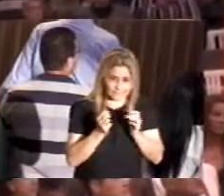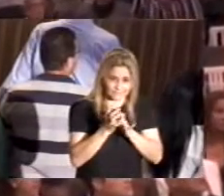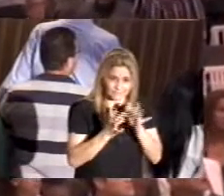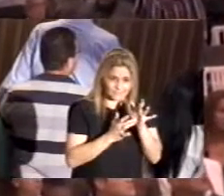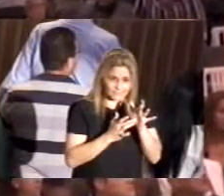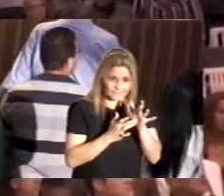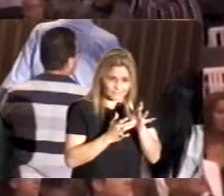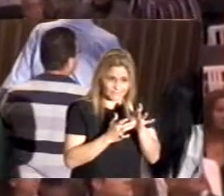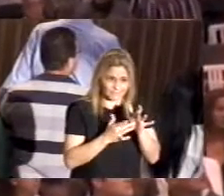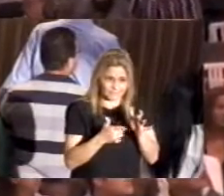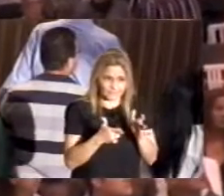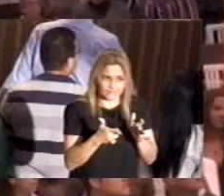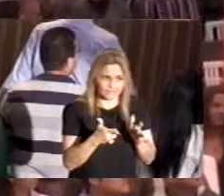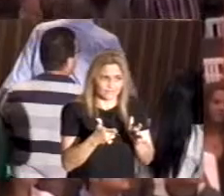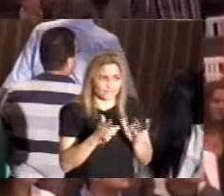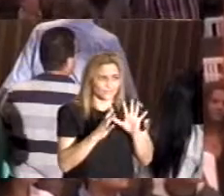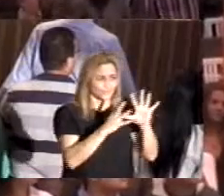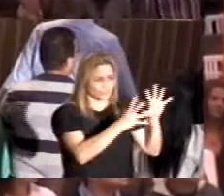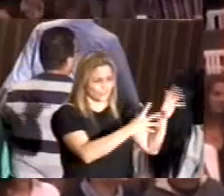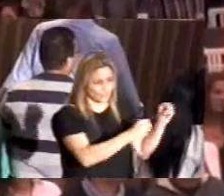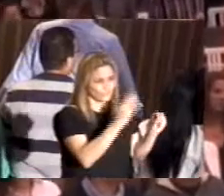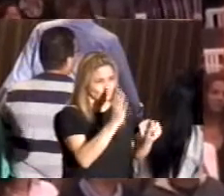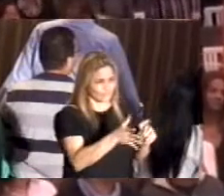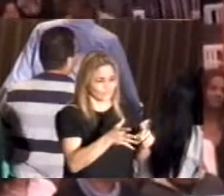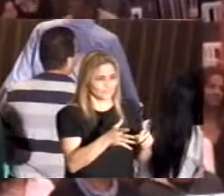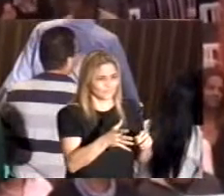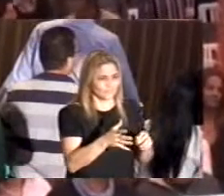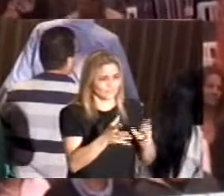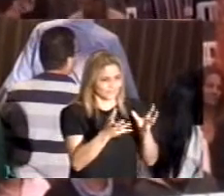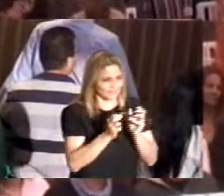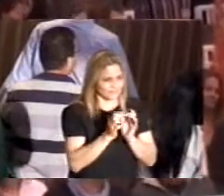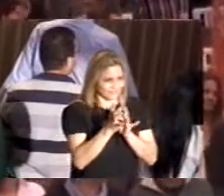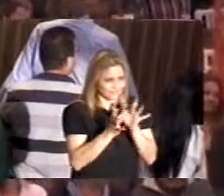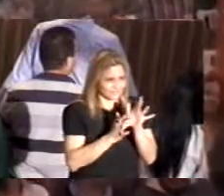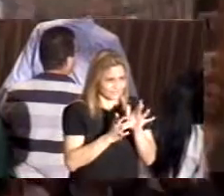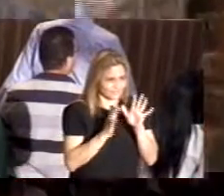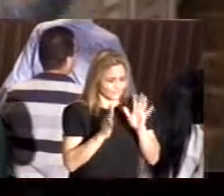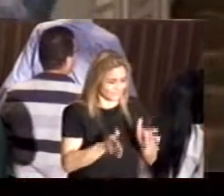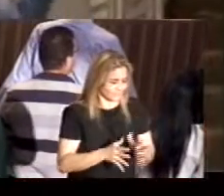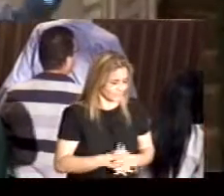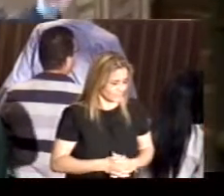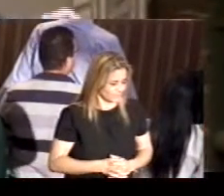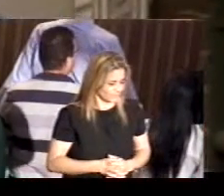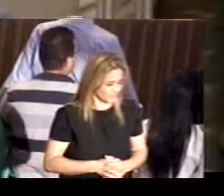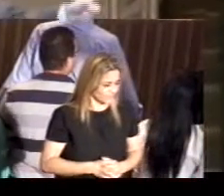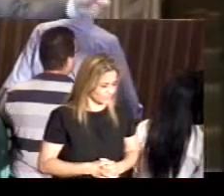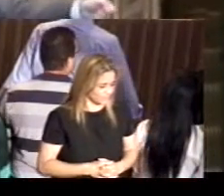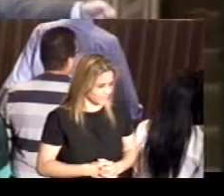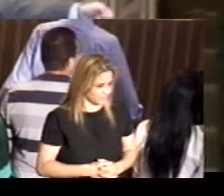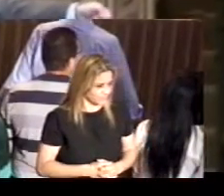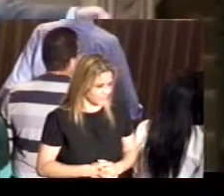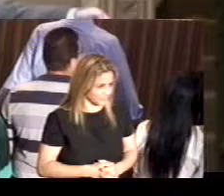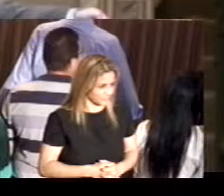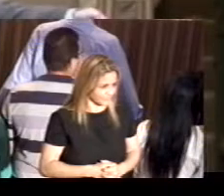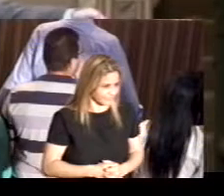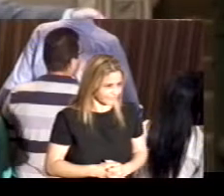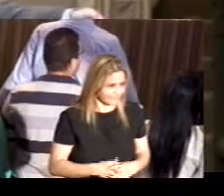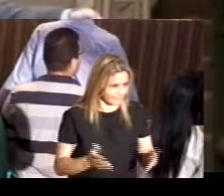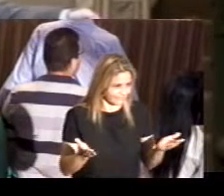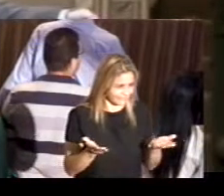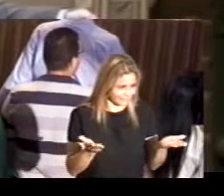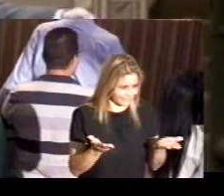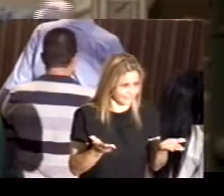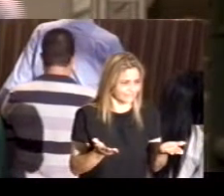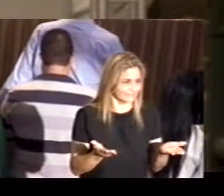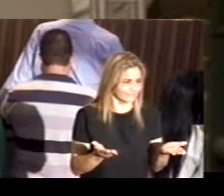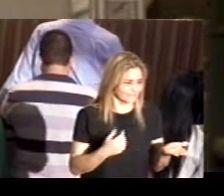Não? Então tá. Então todo mundo aqui é velho de casa. Tá? Então hoje nós vamos andar do jeito que Deus está ensinando para a